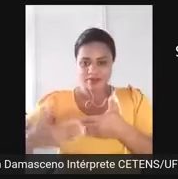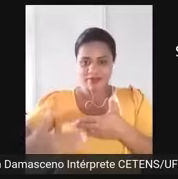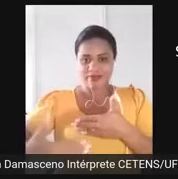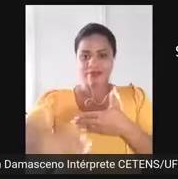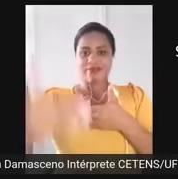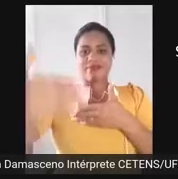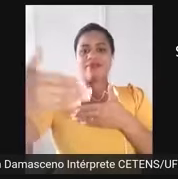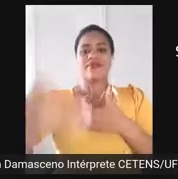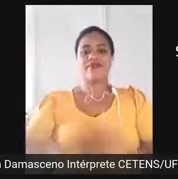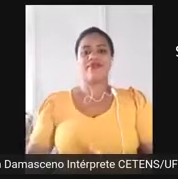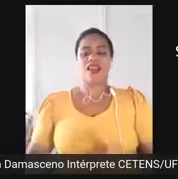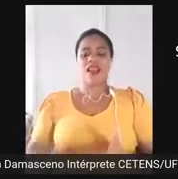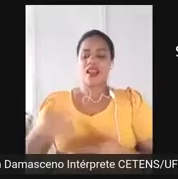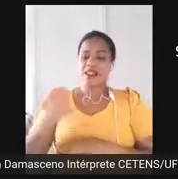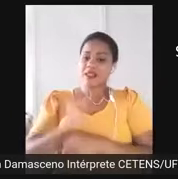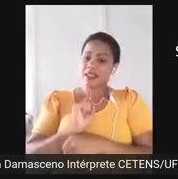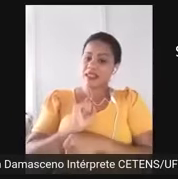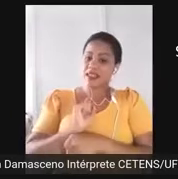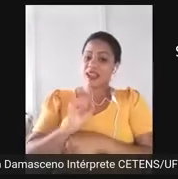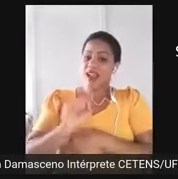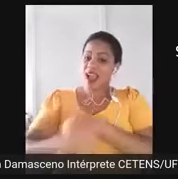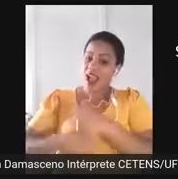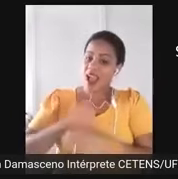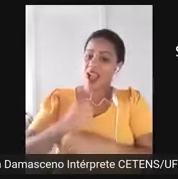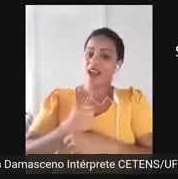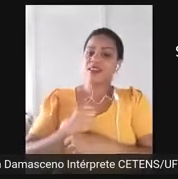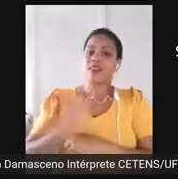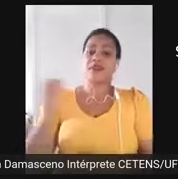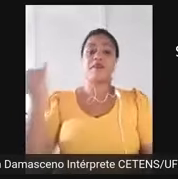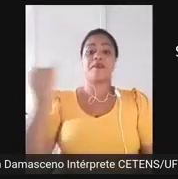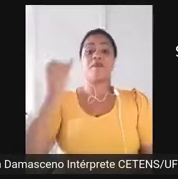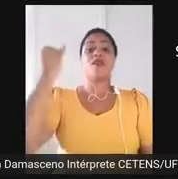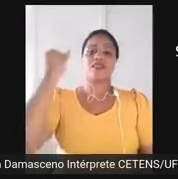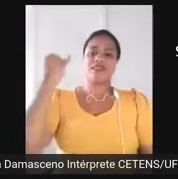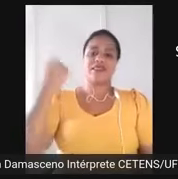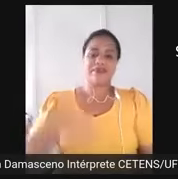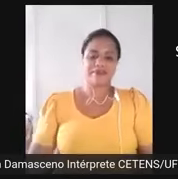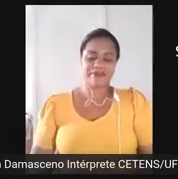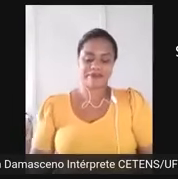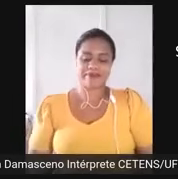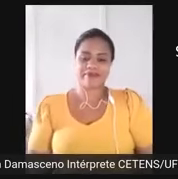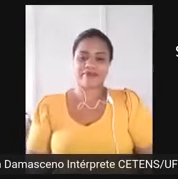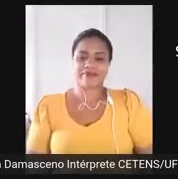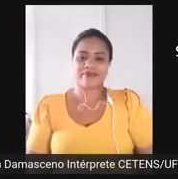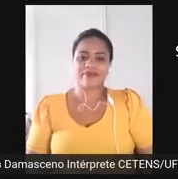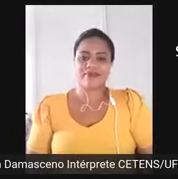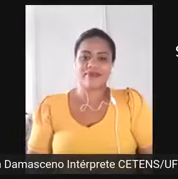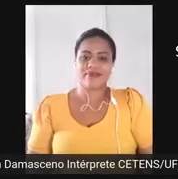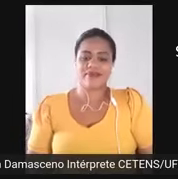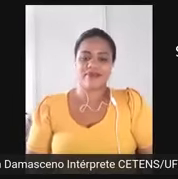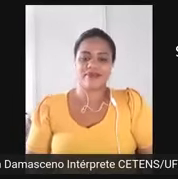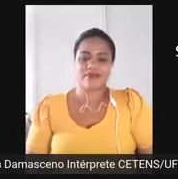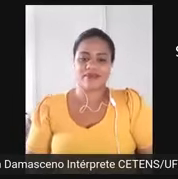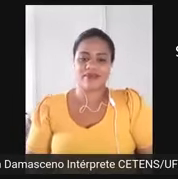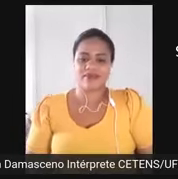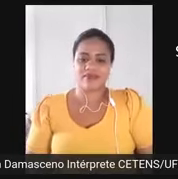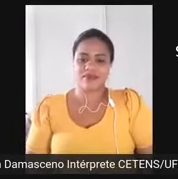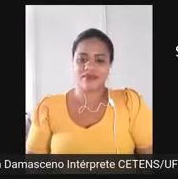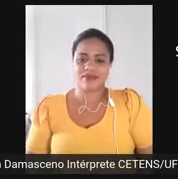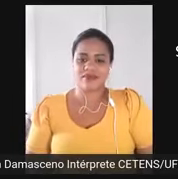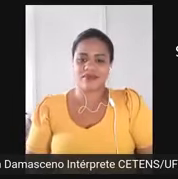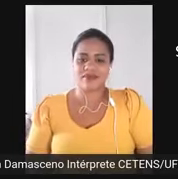segmento dos anos aí, com a cada vez mais importância que a gente está tendo. Ok, Tarciso. Muito obrigado